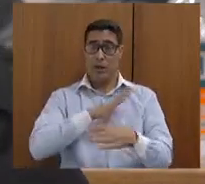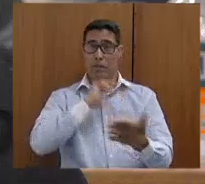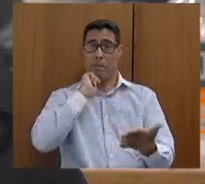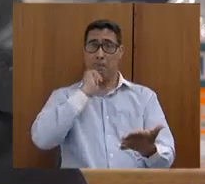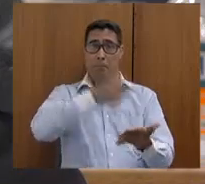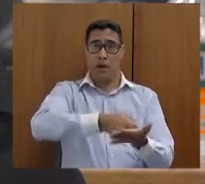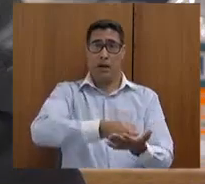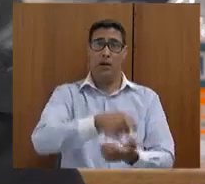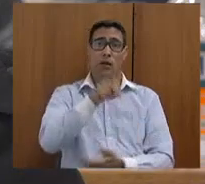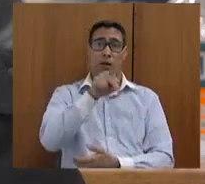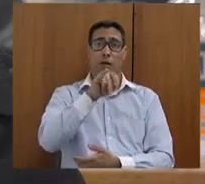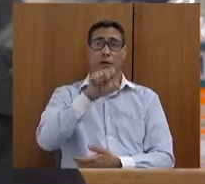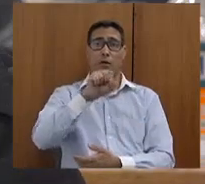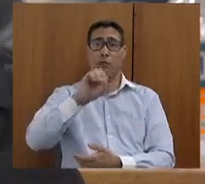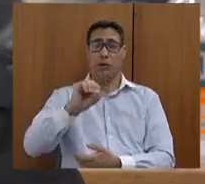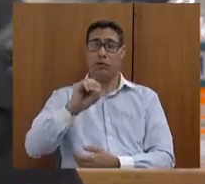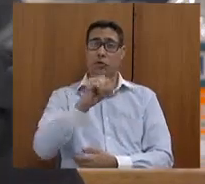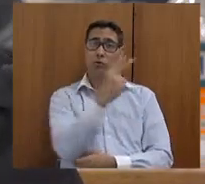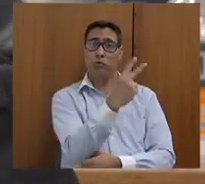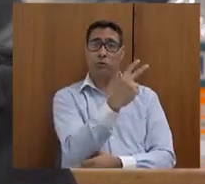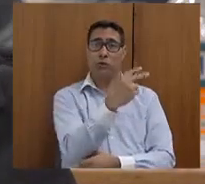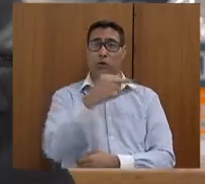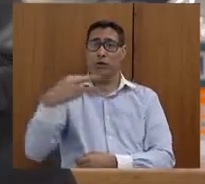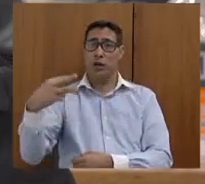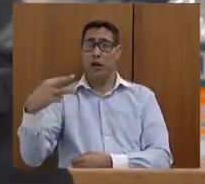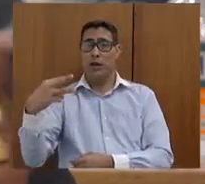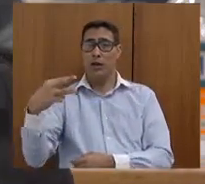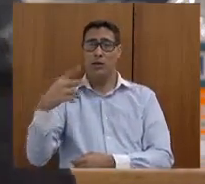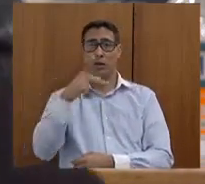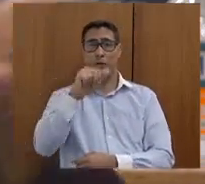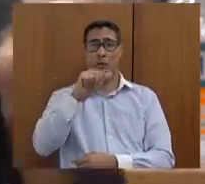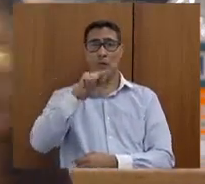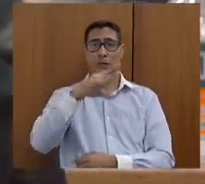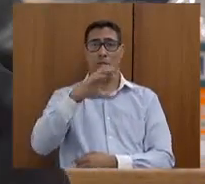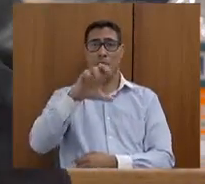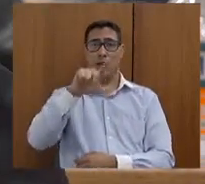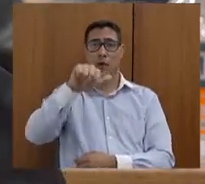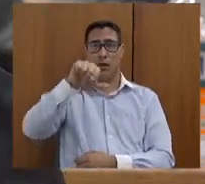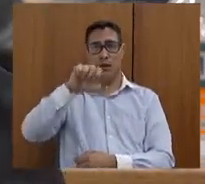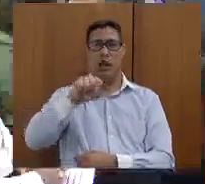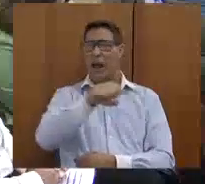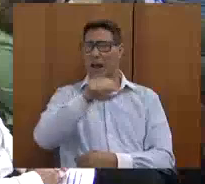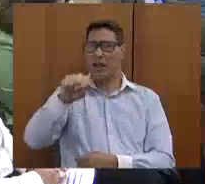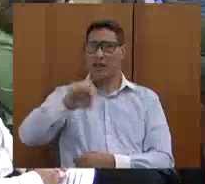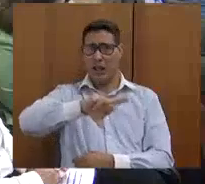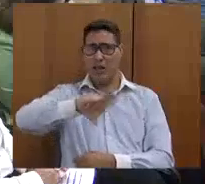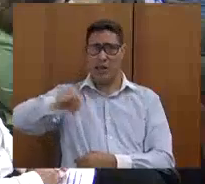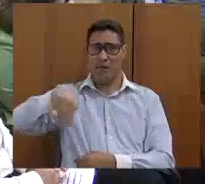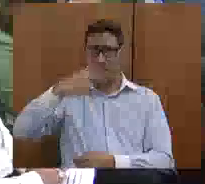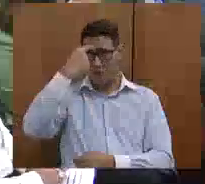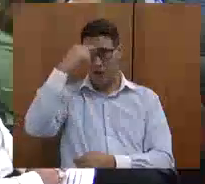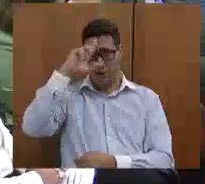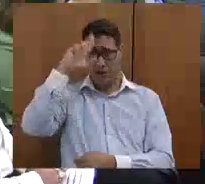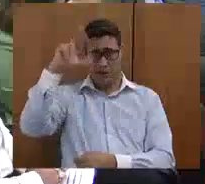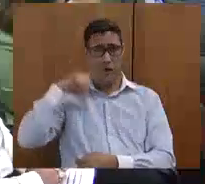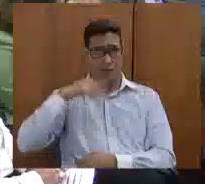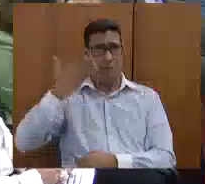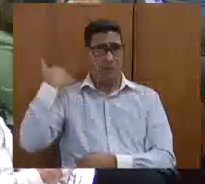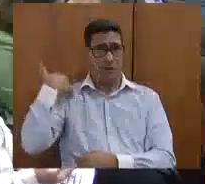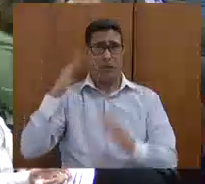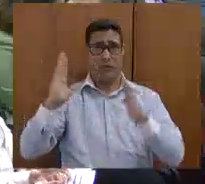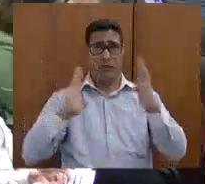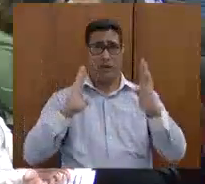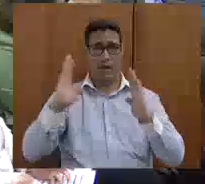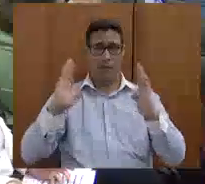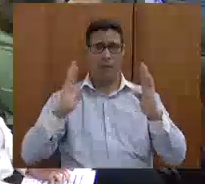em duas parcelas e três parcelas eu ficava muito triste eu dizia isso aqui tem vários superintendentes a época eu falava gente você sabe